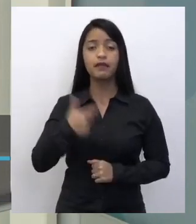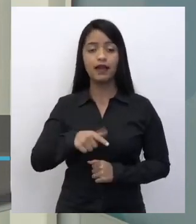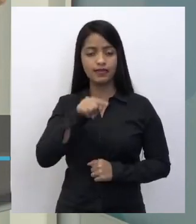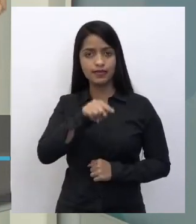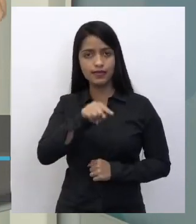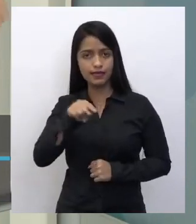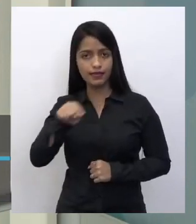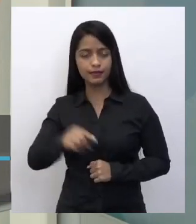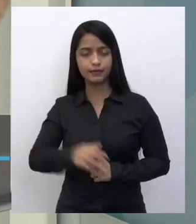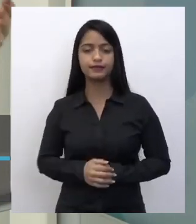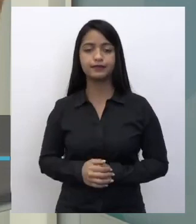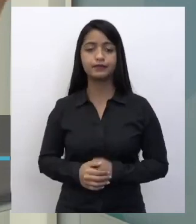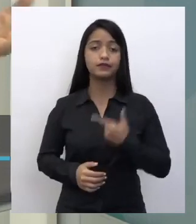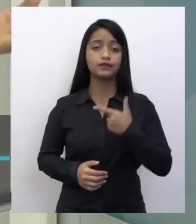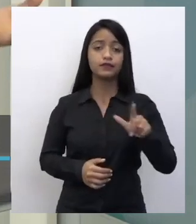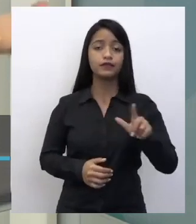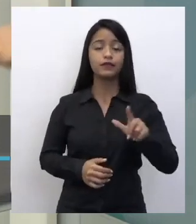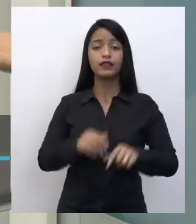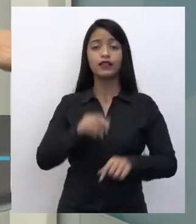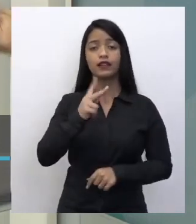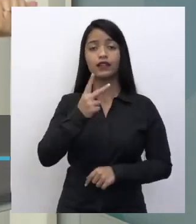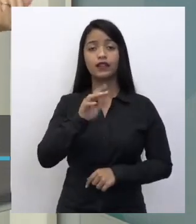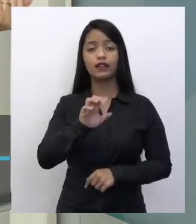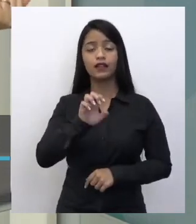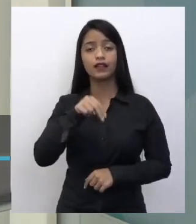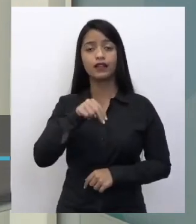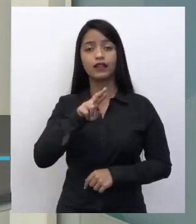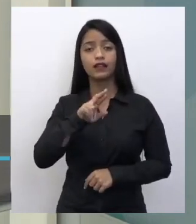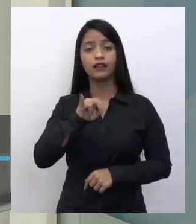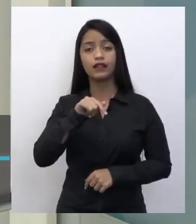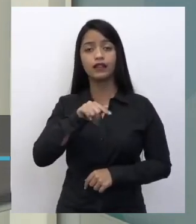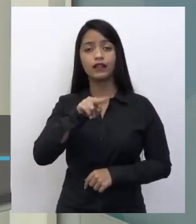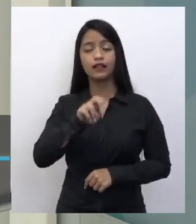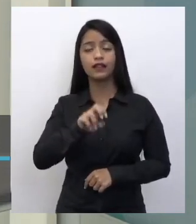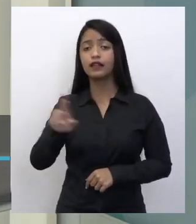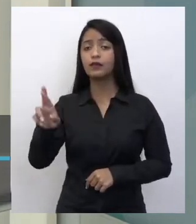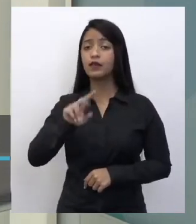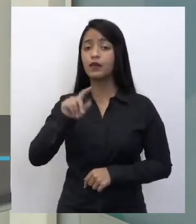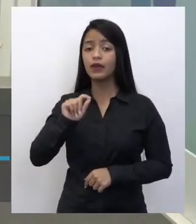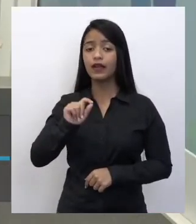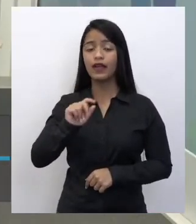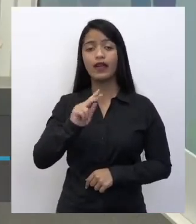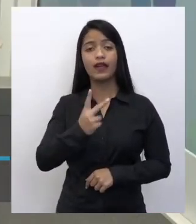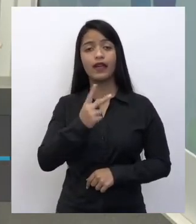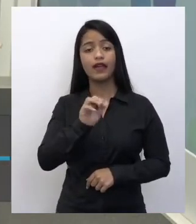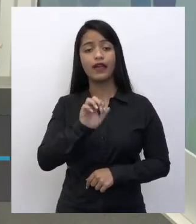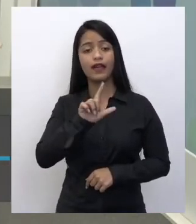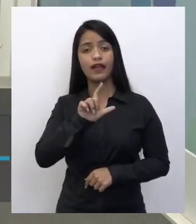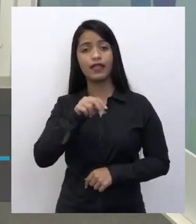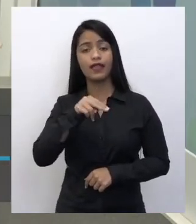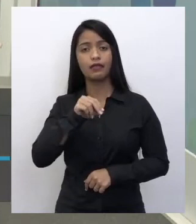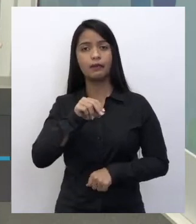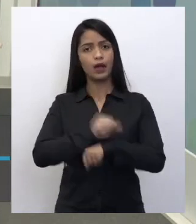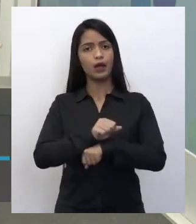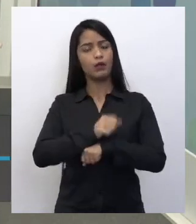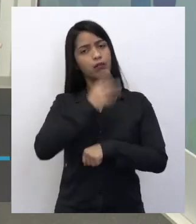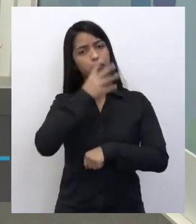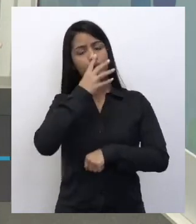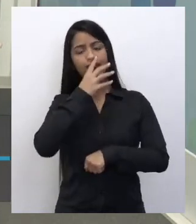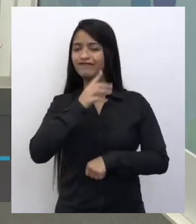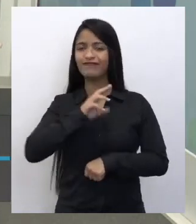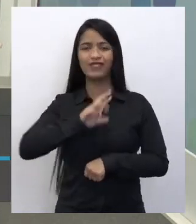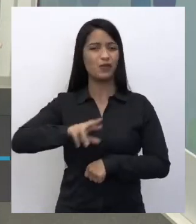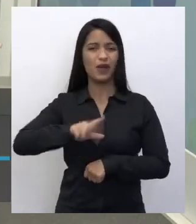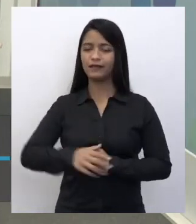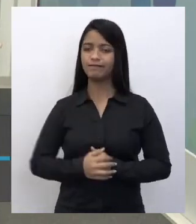Guilherme Henrique colocou, o Heleno parou admirado. Travessão. Aí o Heleno parou admirado, é, não é. Aí não, não é. Então vamos